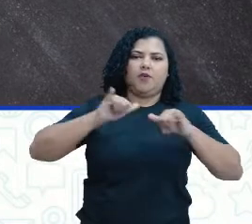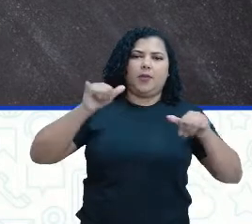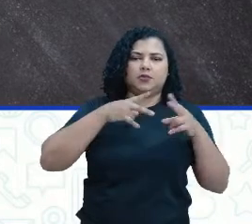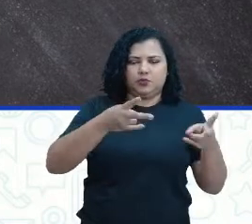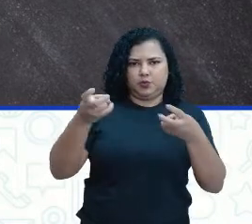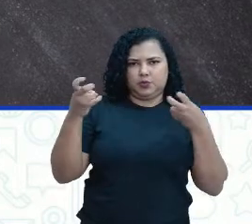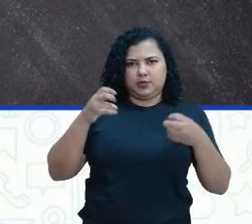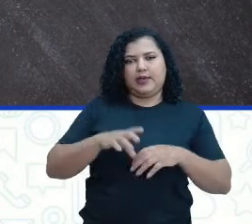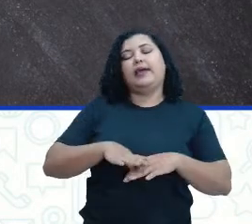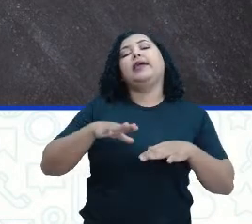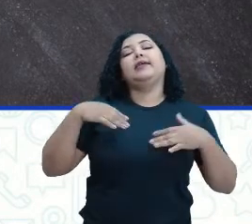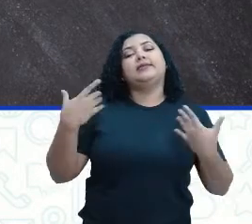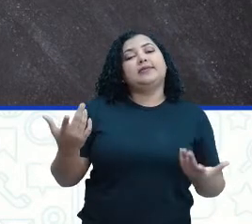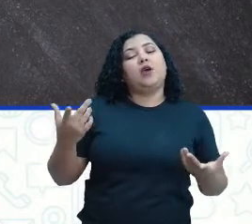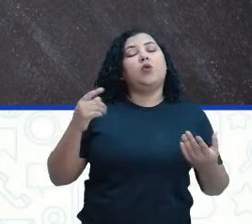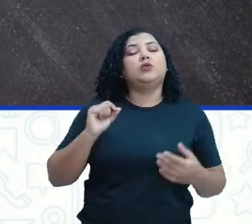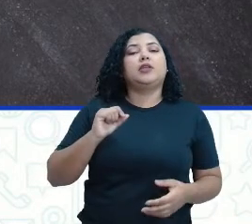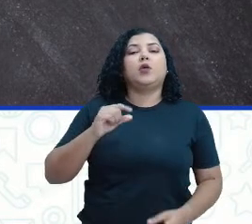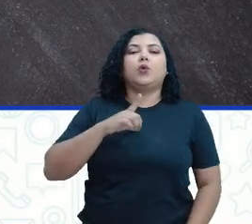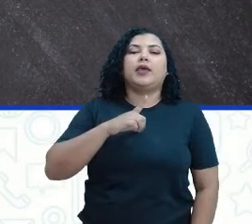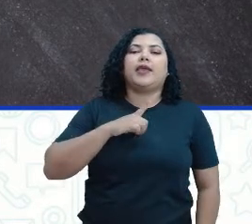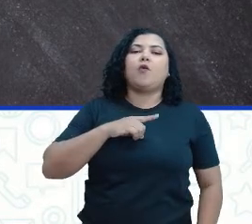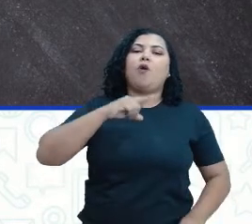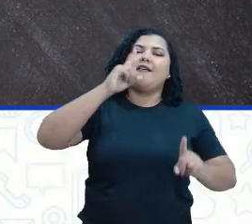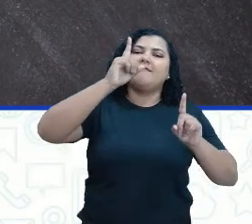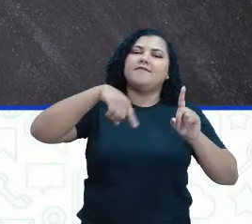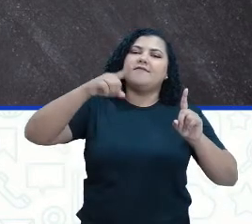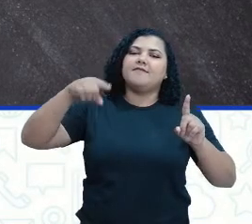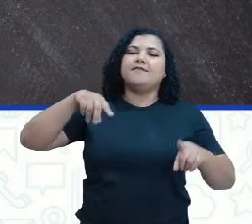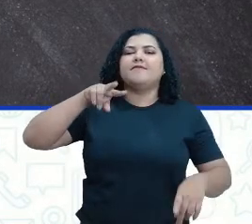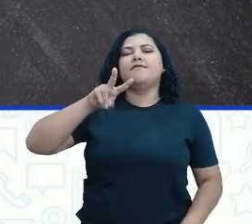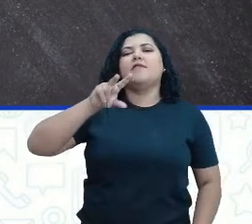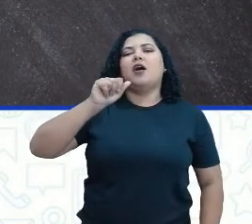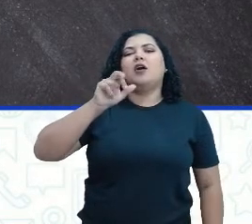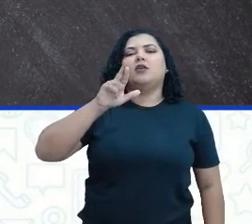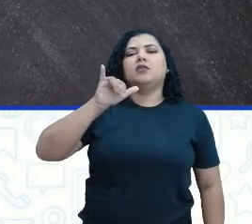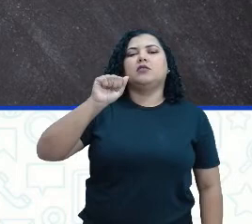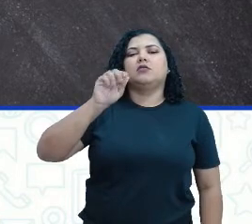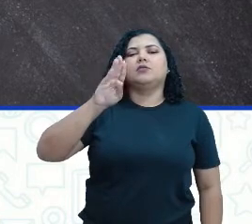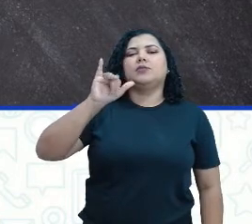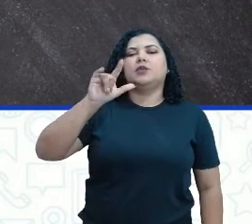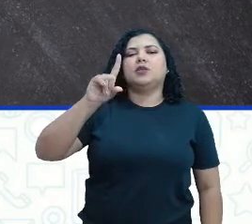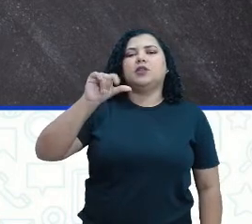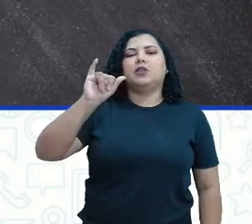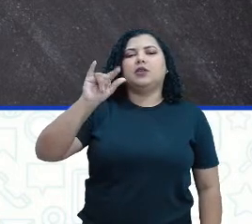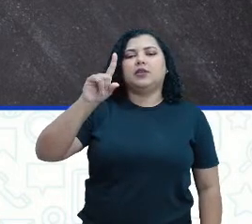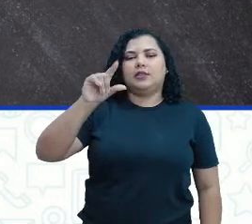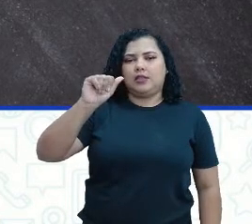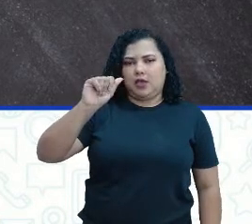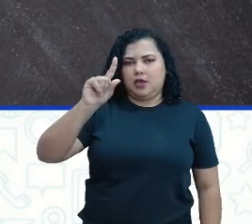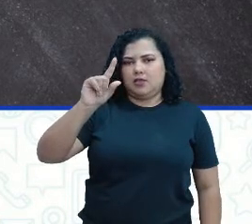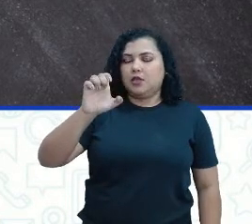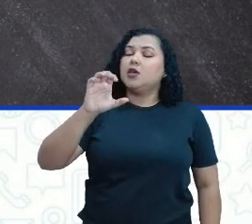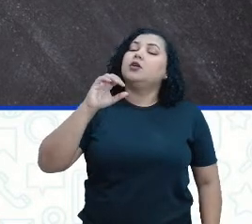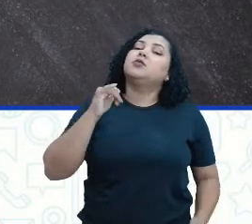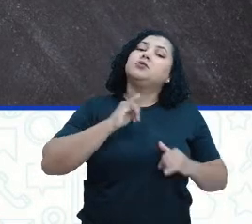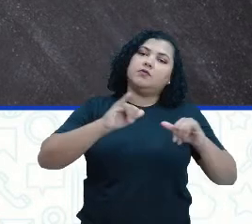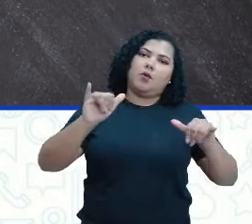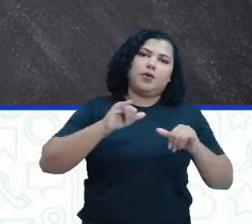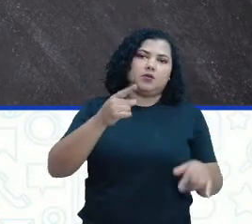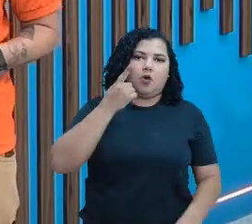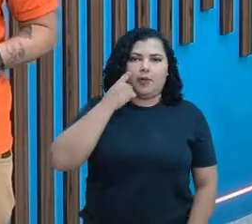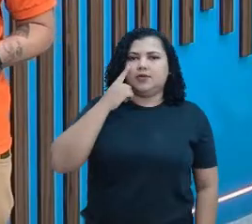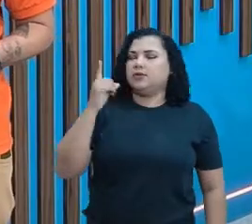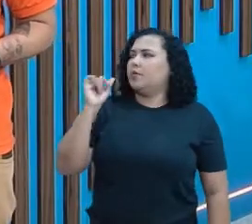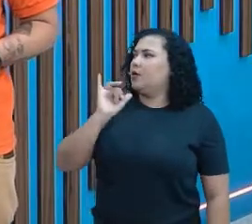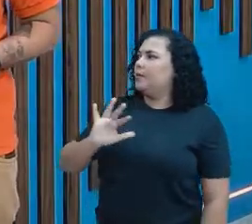observados. Então, isso vai criar o que a gente chama da variabilidade dos dados. Então, indo lá na tela, a gente vai observar isso daí, né? Ou seja,